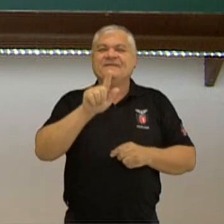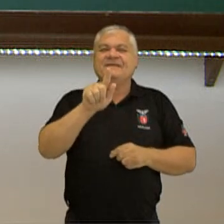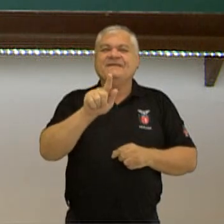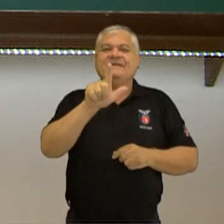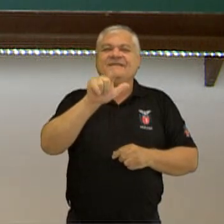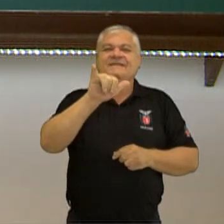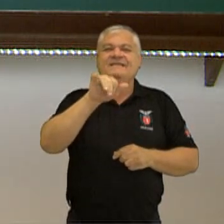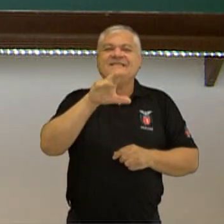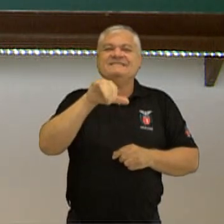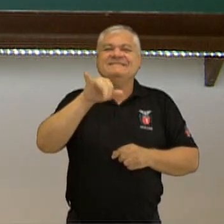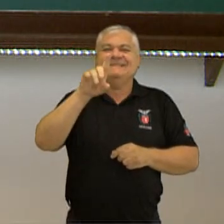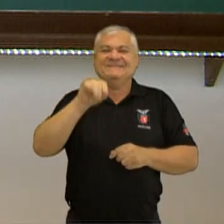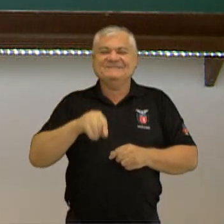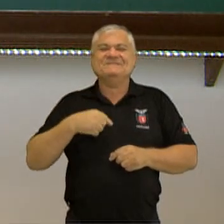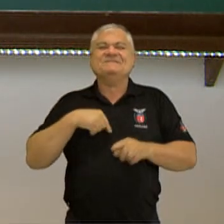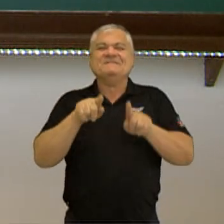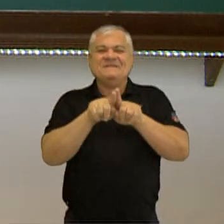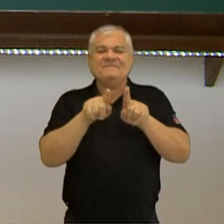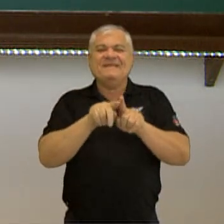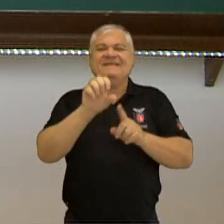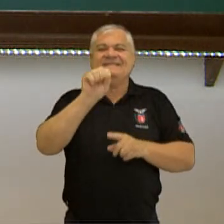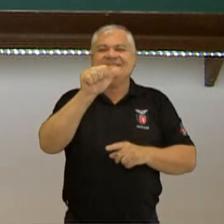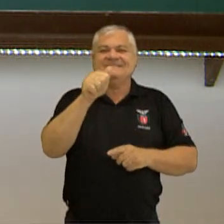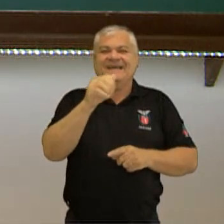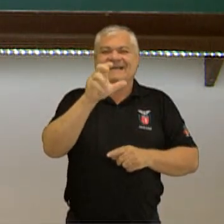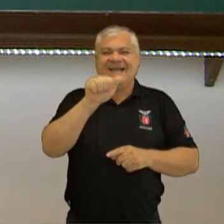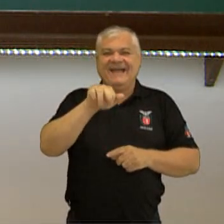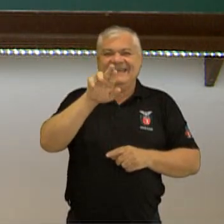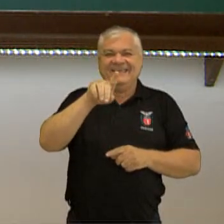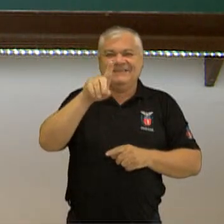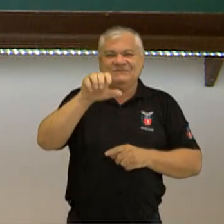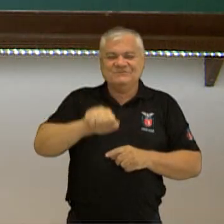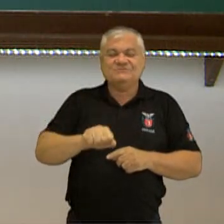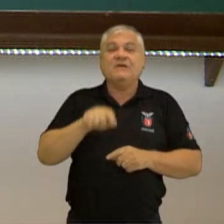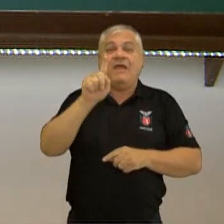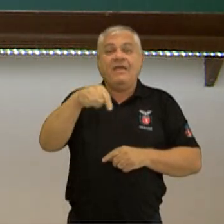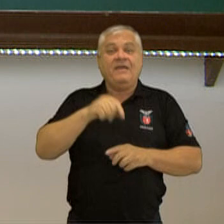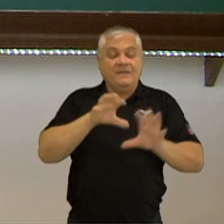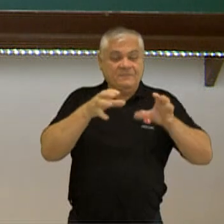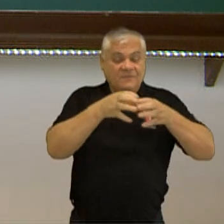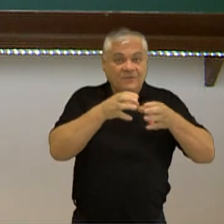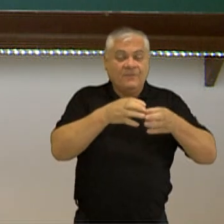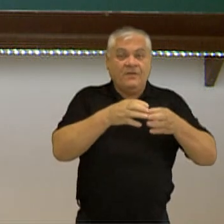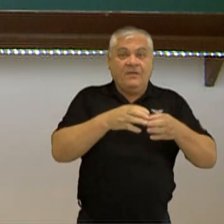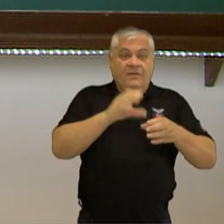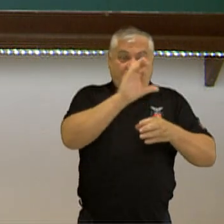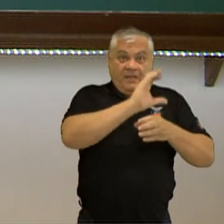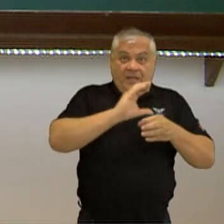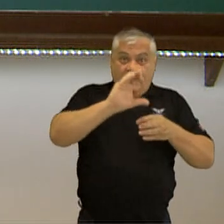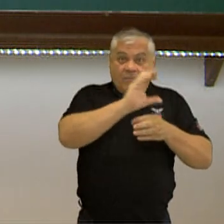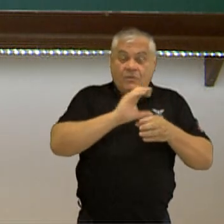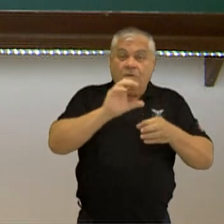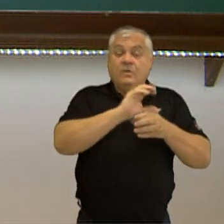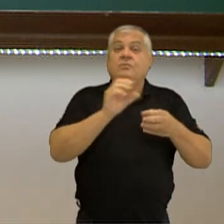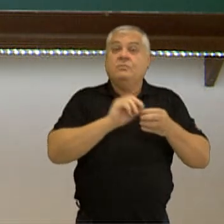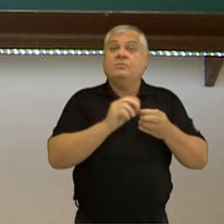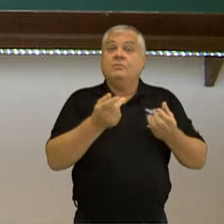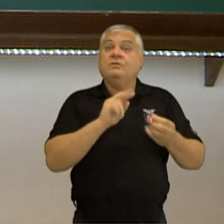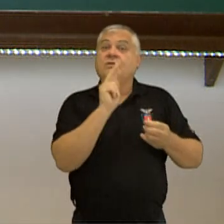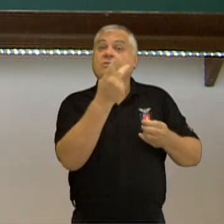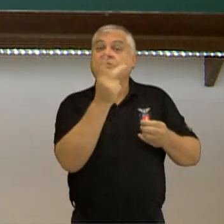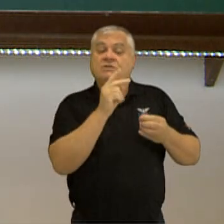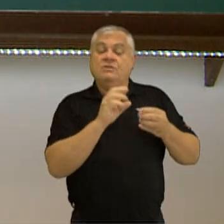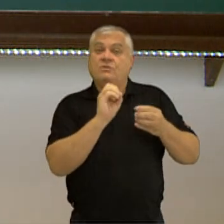são chamados de sacarídeos, são moléculas formadas por elementos orgânicos como carbono, hidrogênio e o